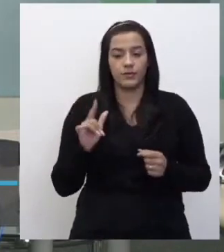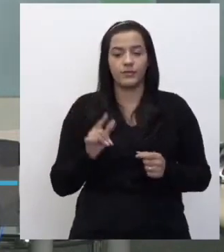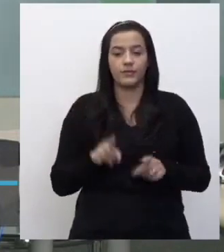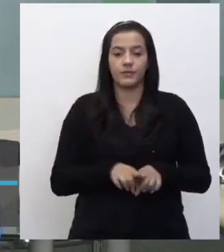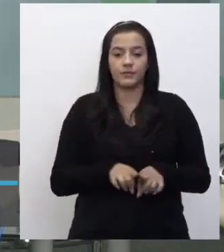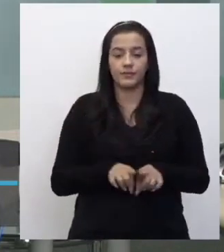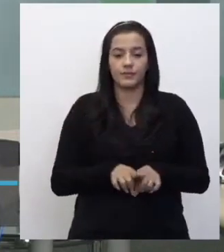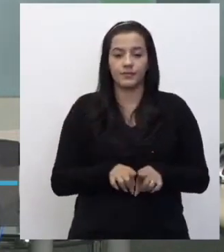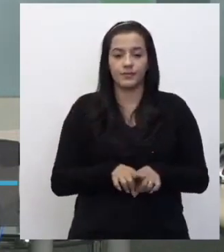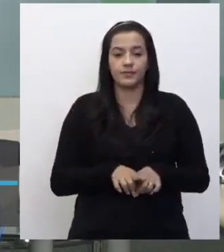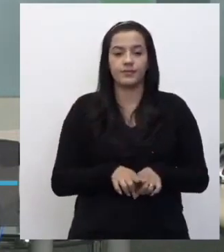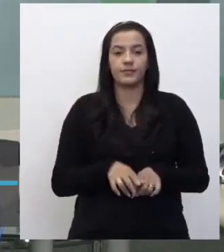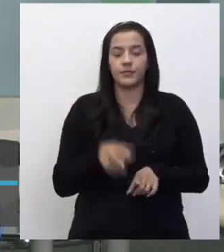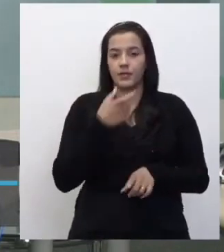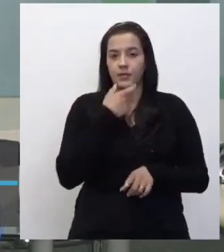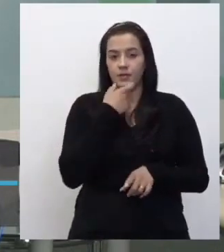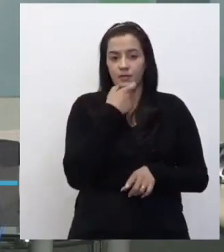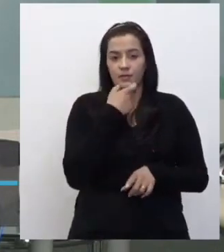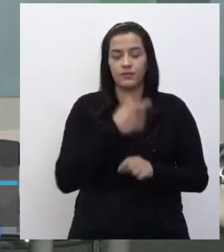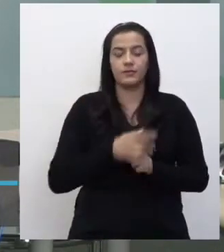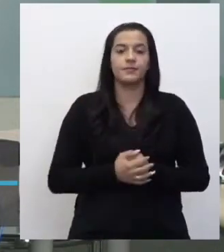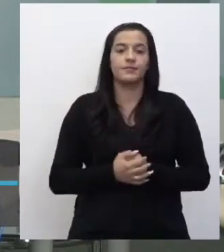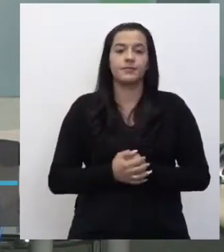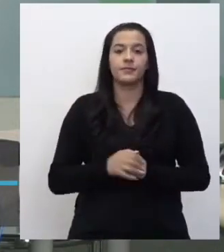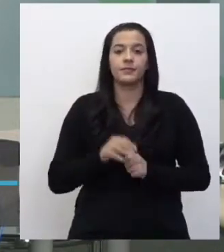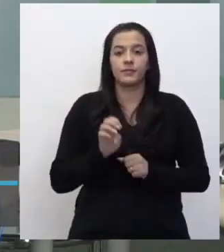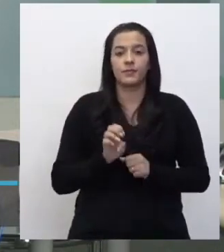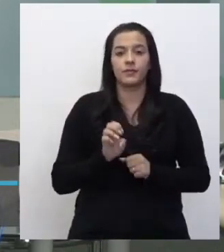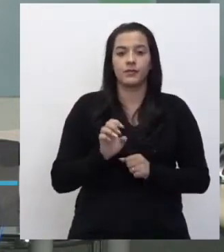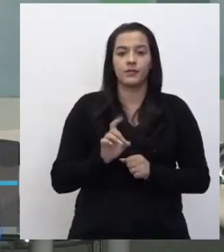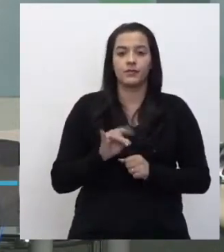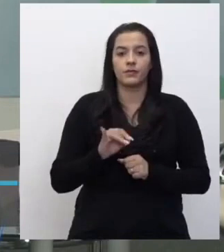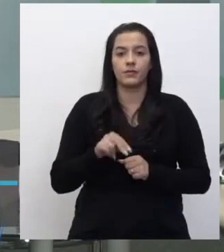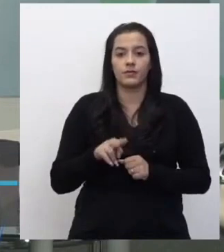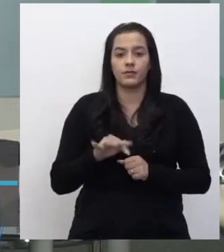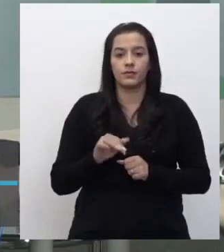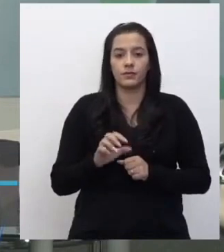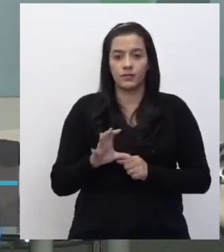of ethical commitment, da Eunice. Falta de